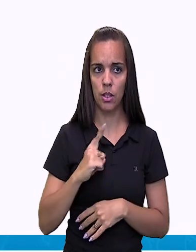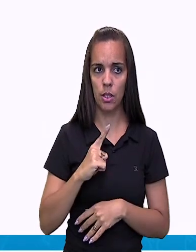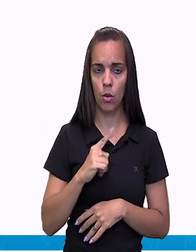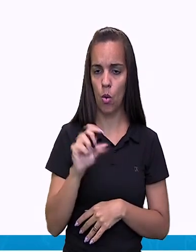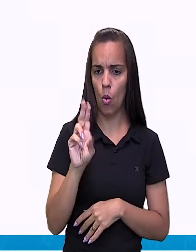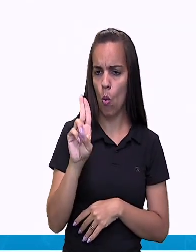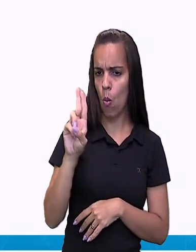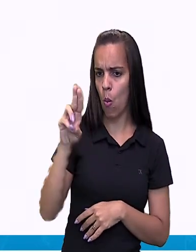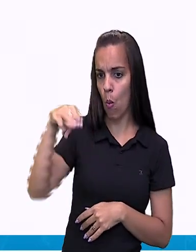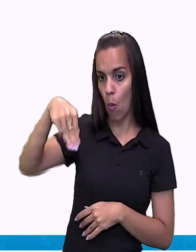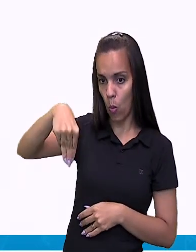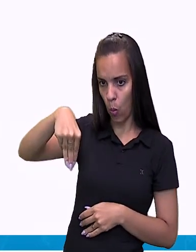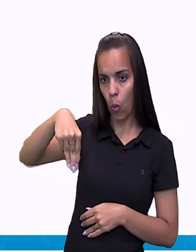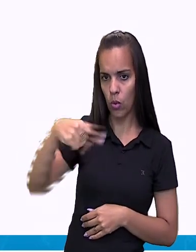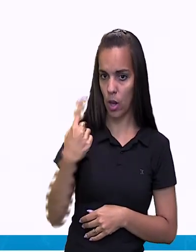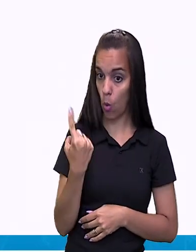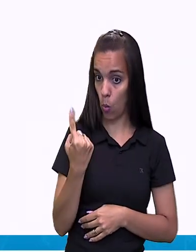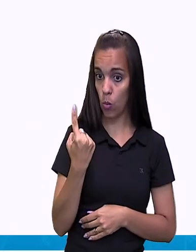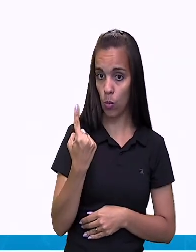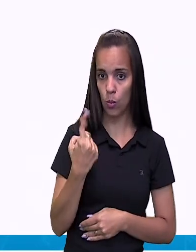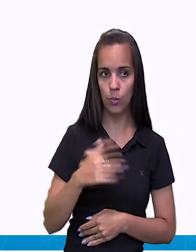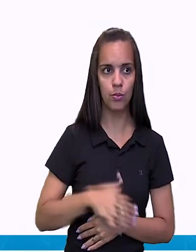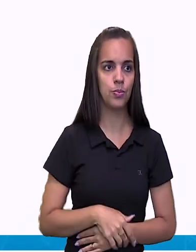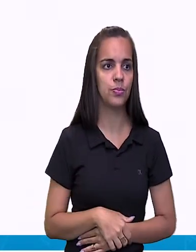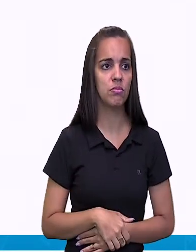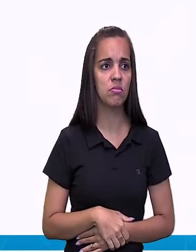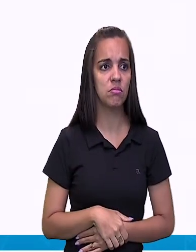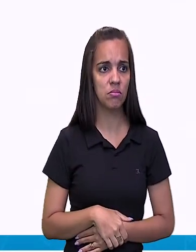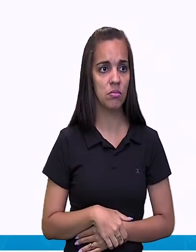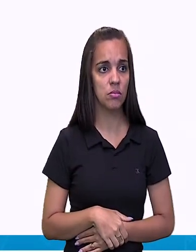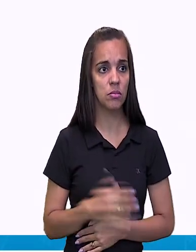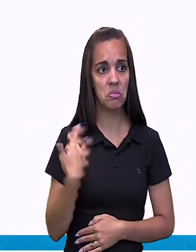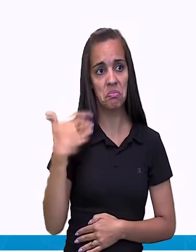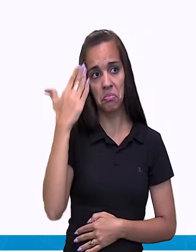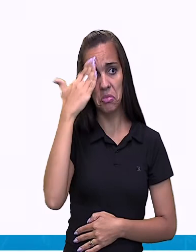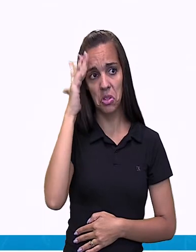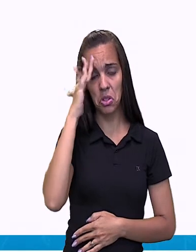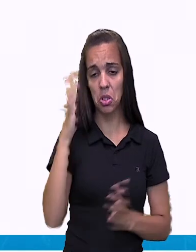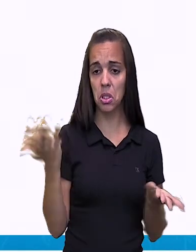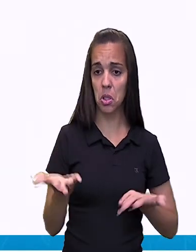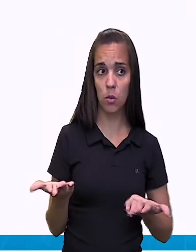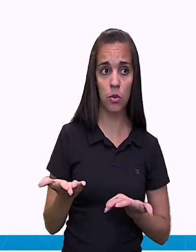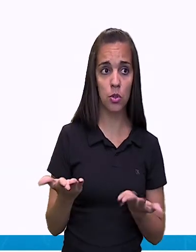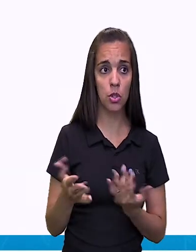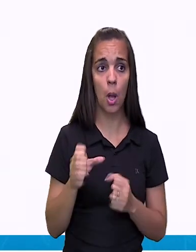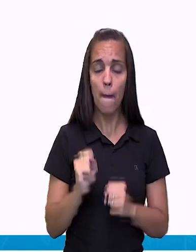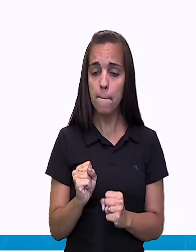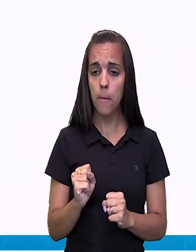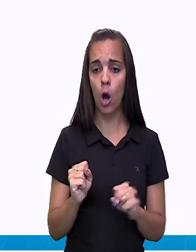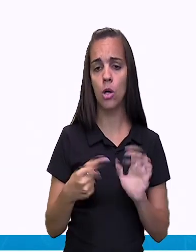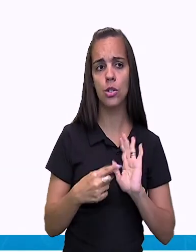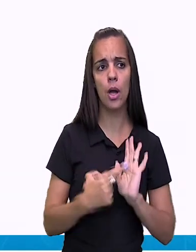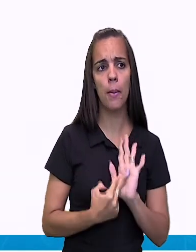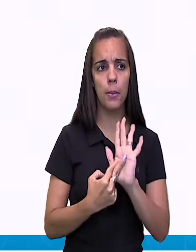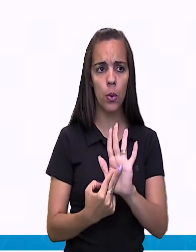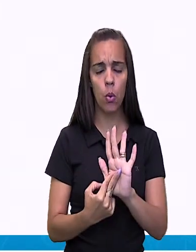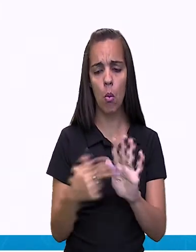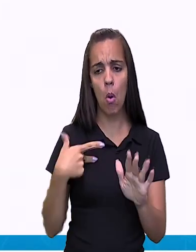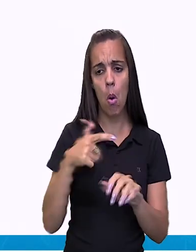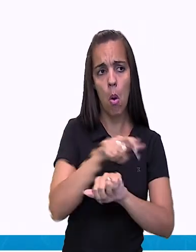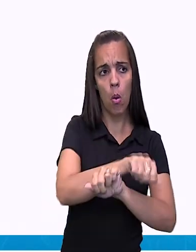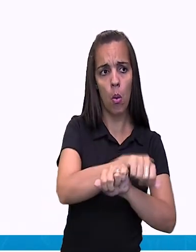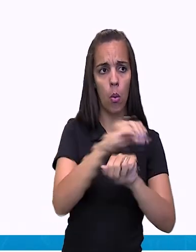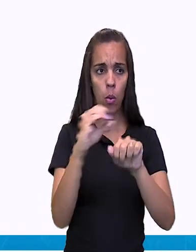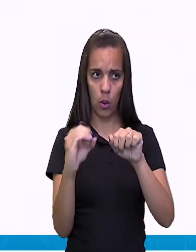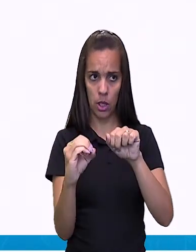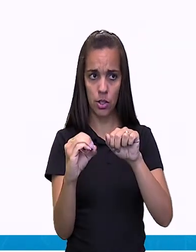palavra ó. E nós entendemos hoje na aula que pode representar um artigo, não é